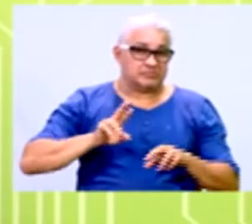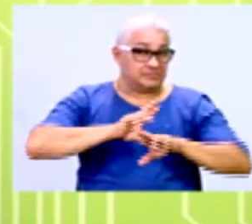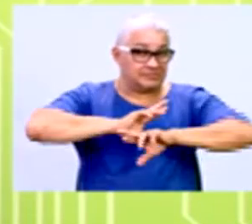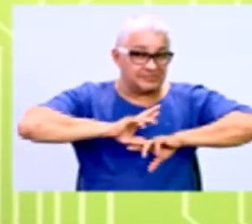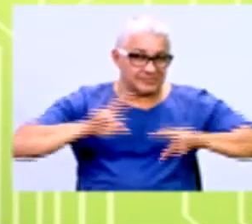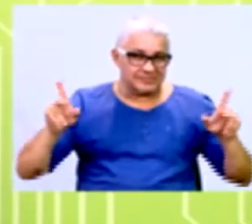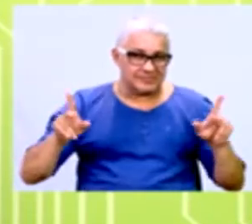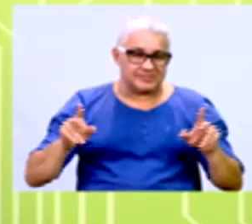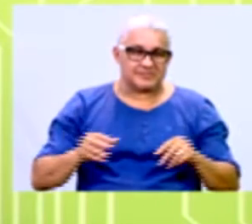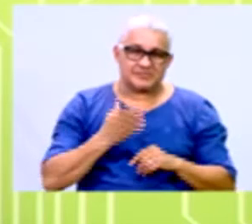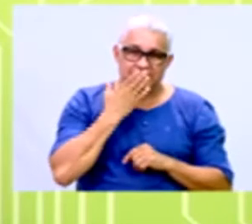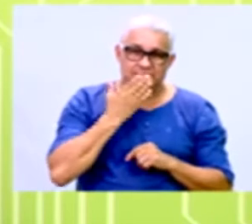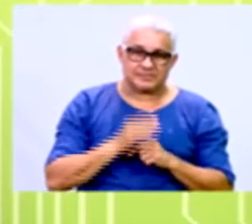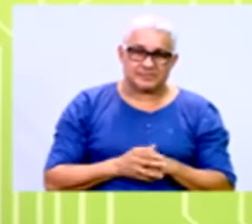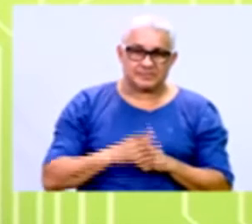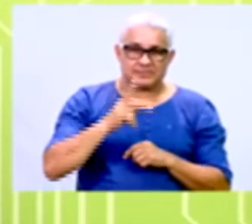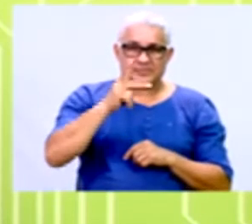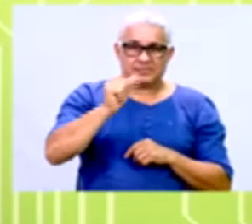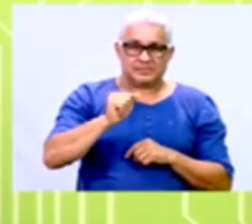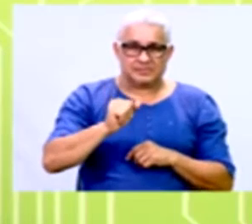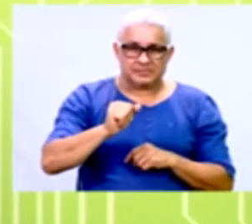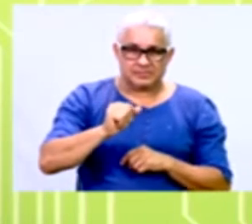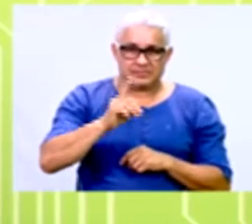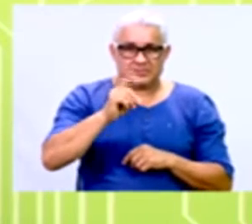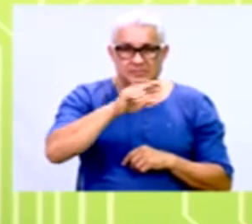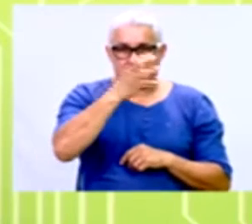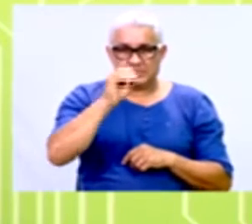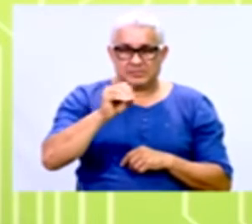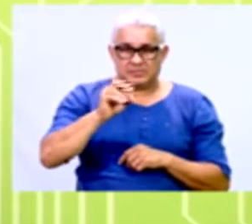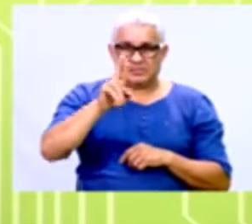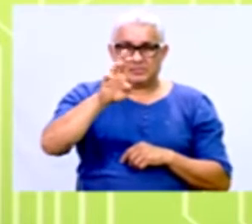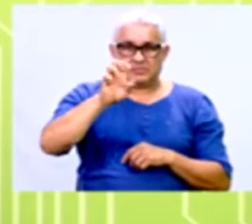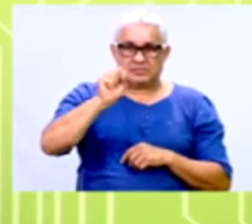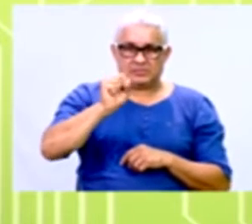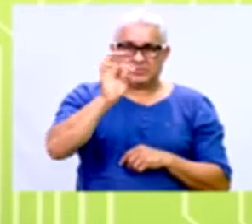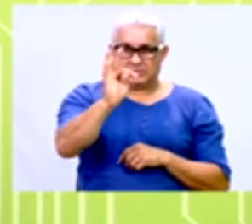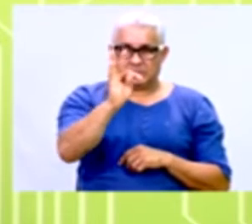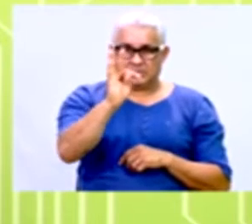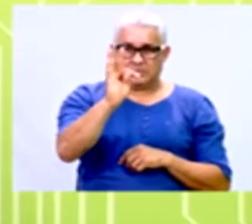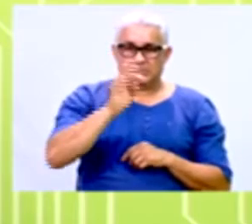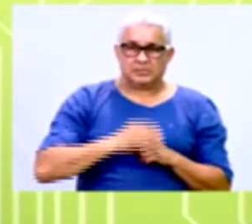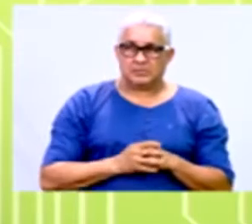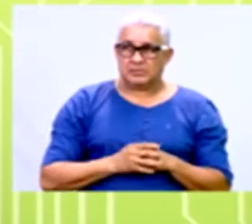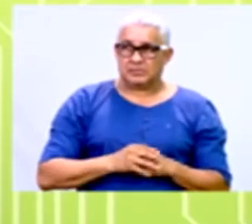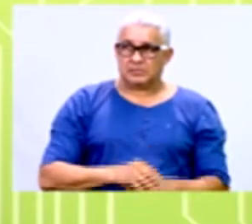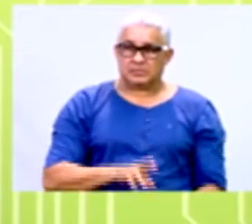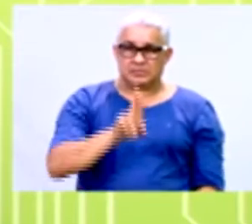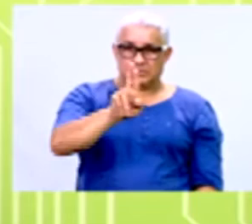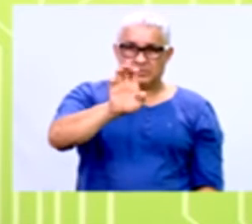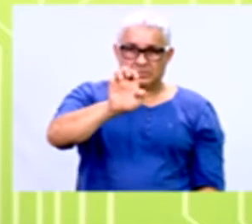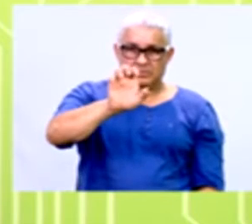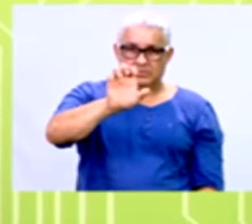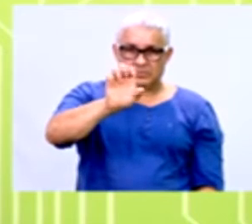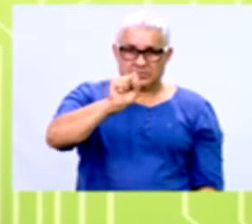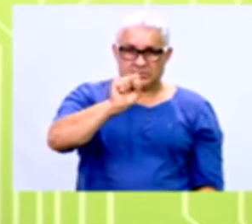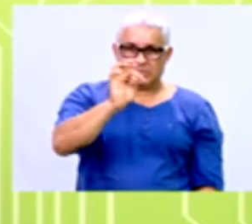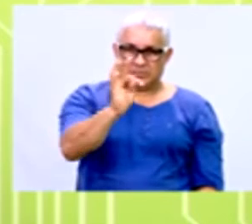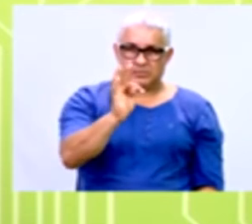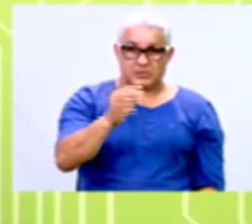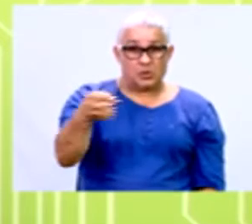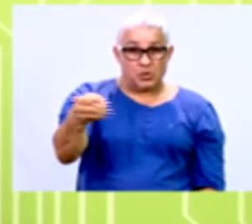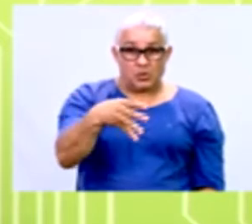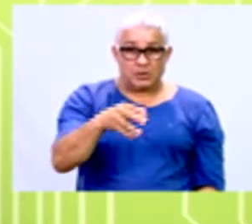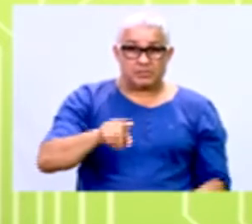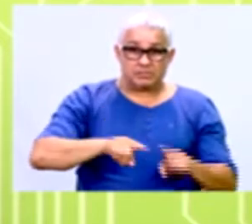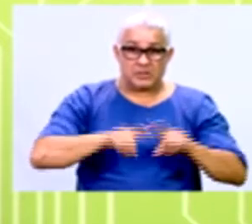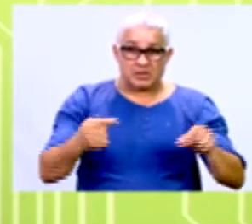né? E o padrão RESTful, o padrão REST, né, ele é um padrão que é considerado novo, só que a forma